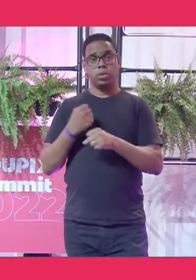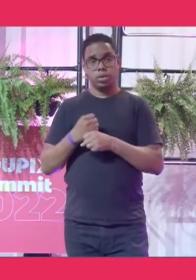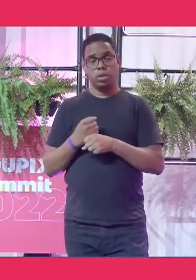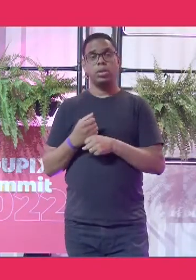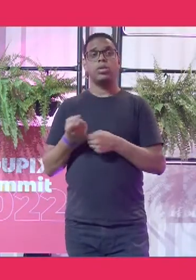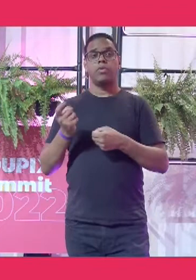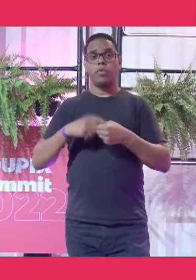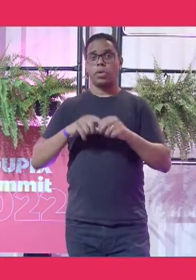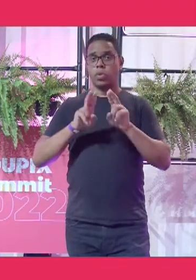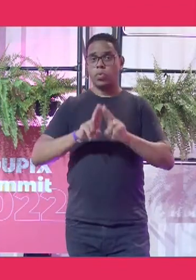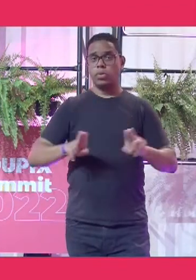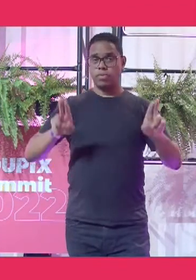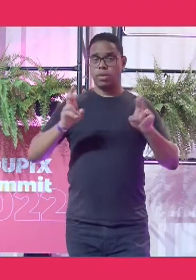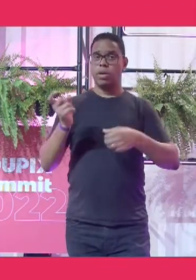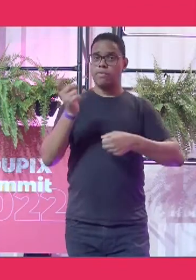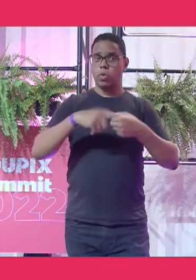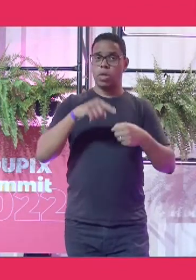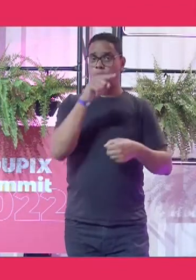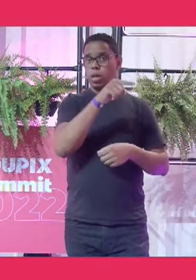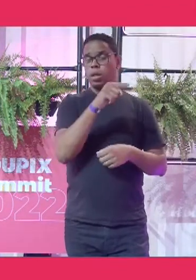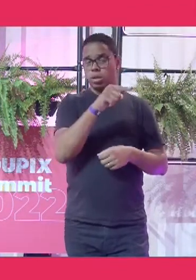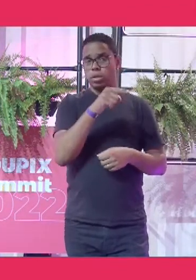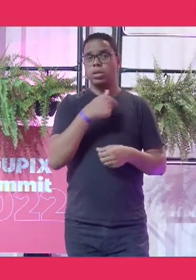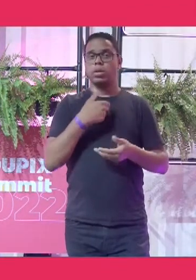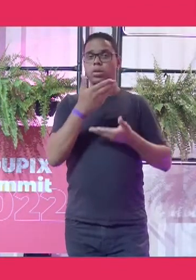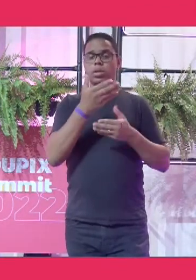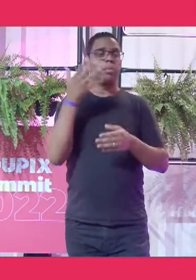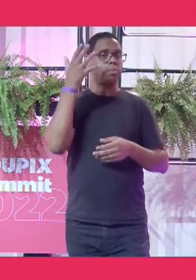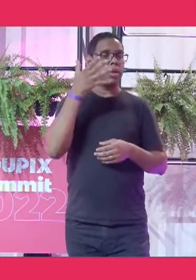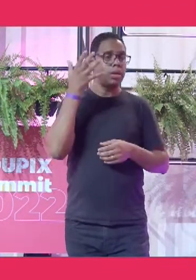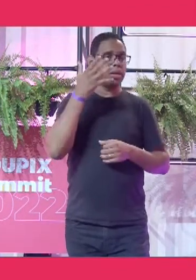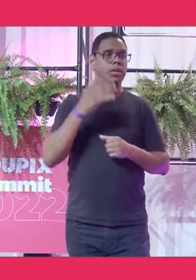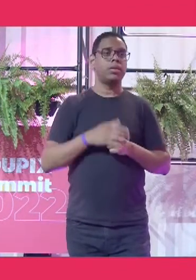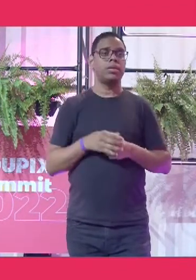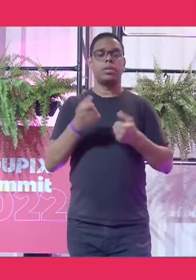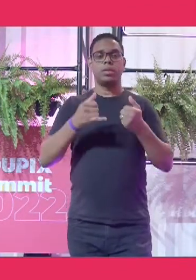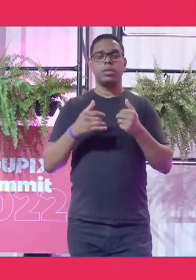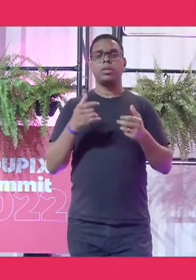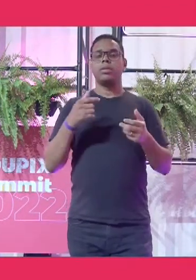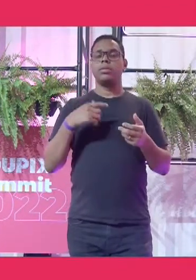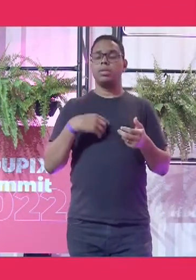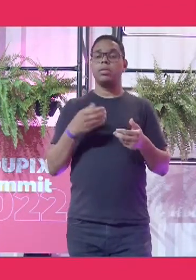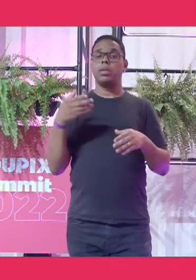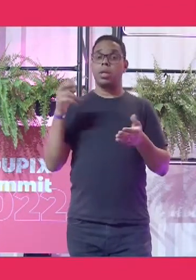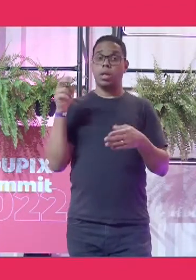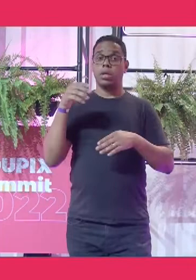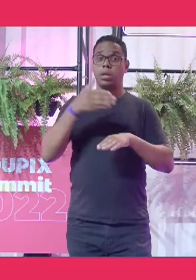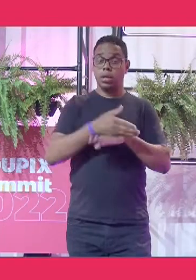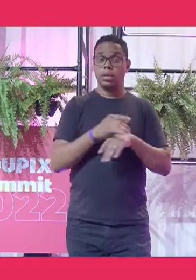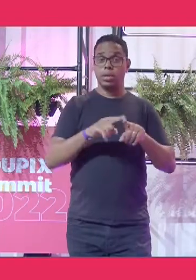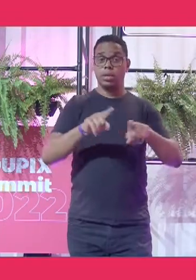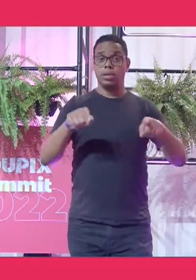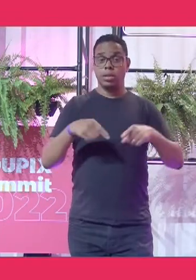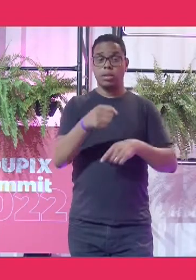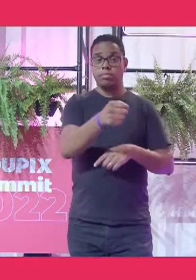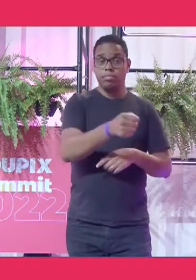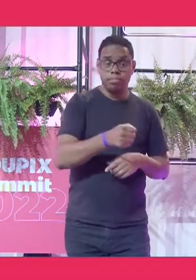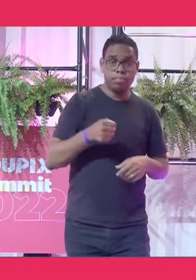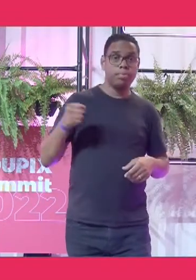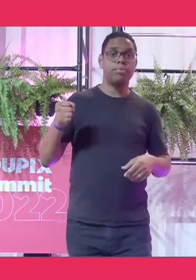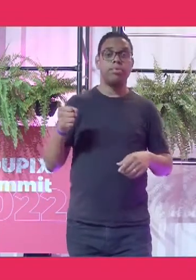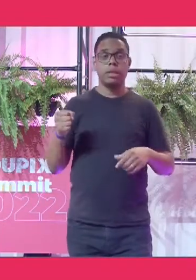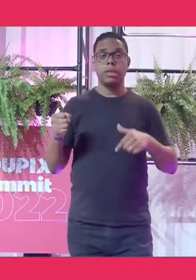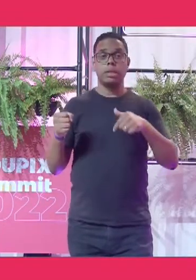nessa universidade e me chamaram para uma palestra para a calorada. Quando eu entrei na sala, eu abri a porta